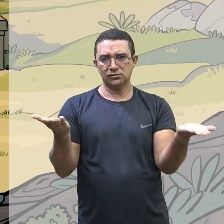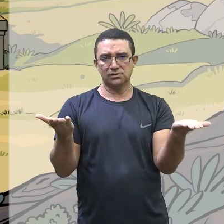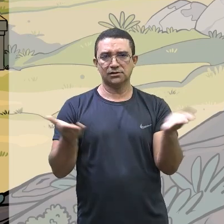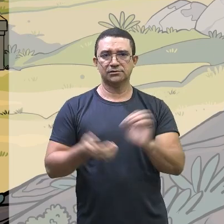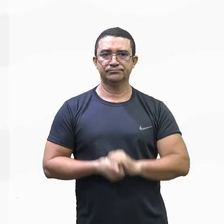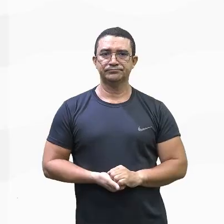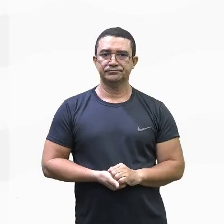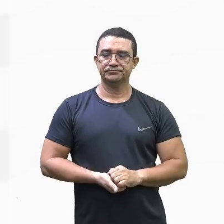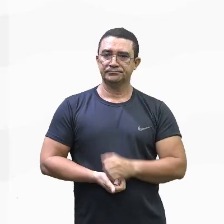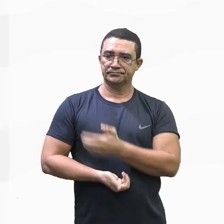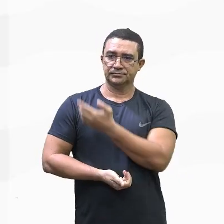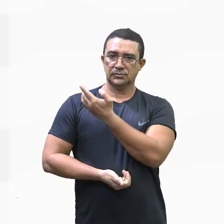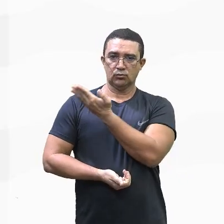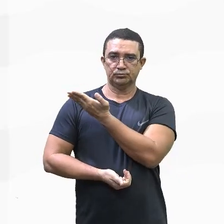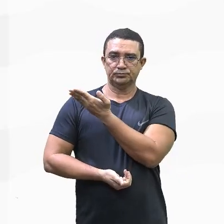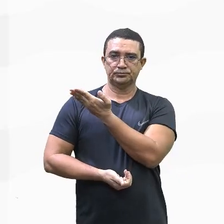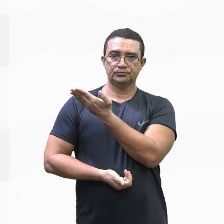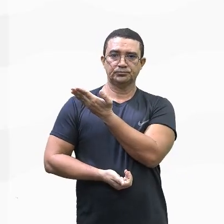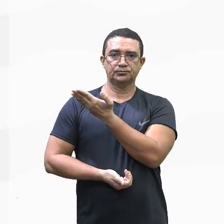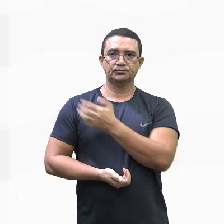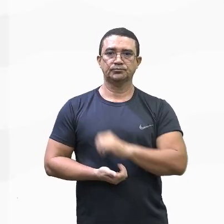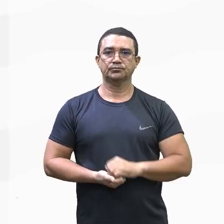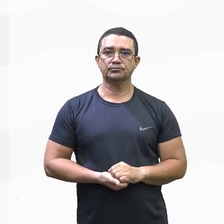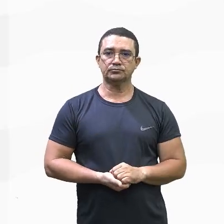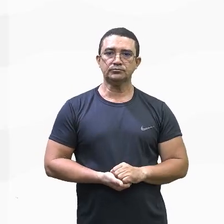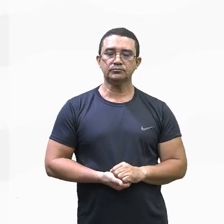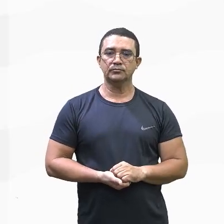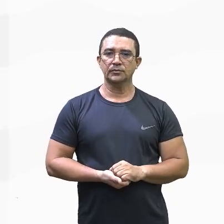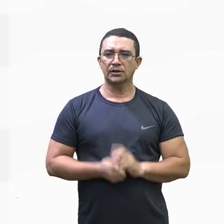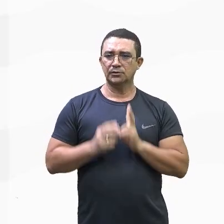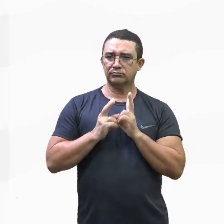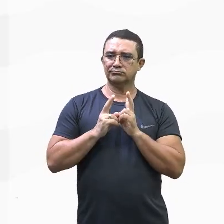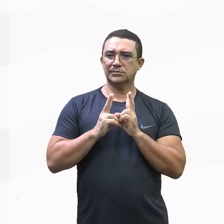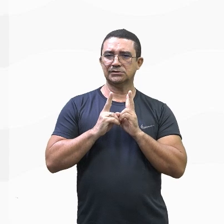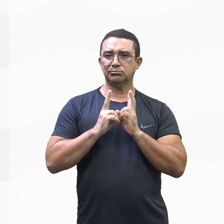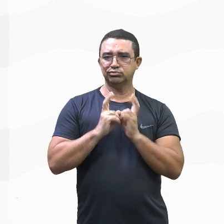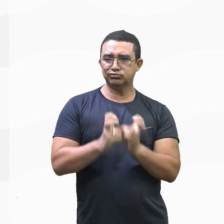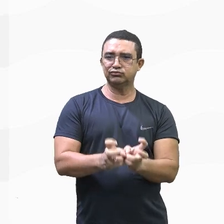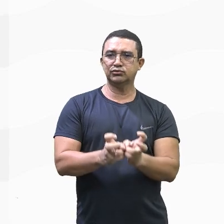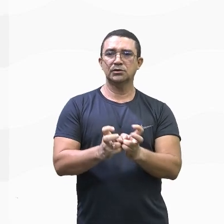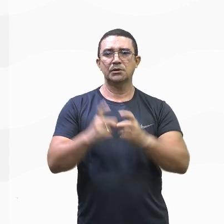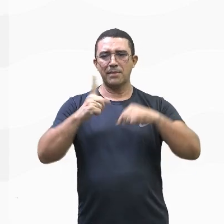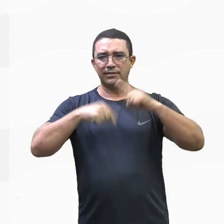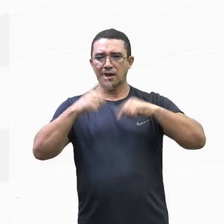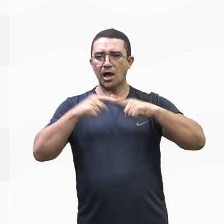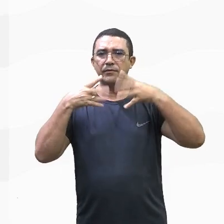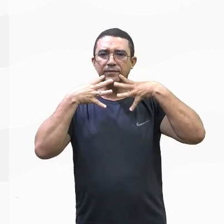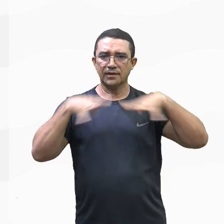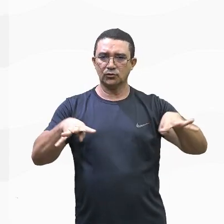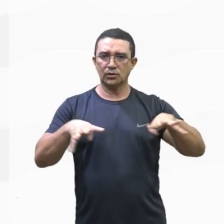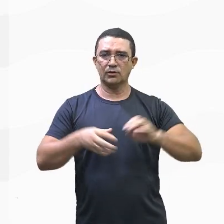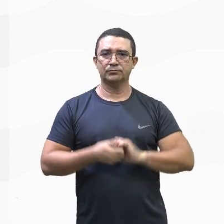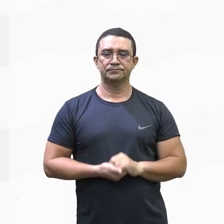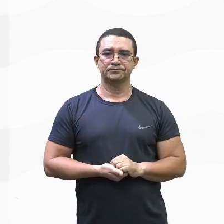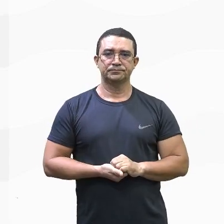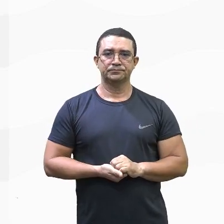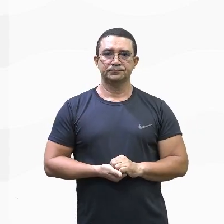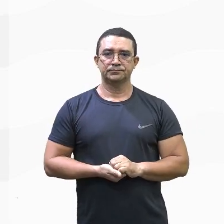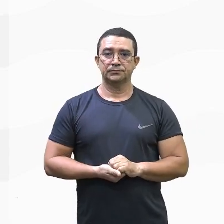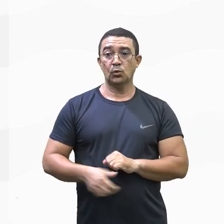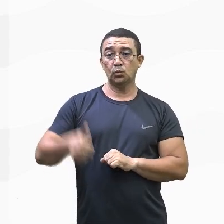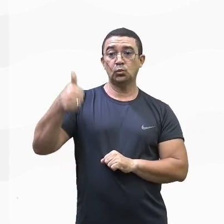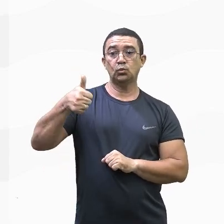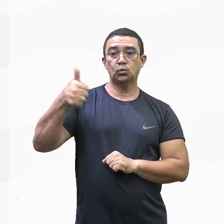com a exploração de recursos naturais, conforme você acompanha a leitura aí na sua tela. E dentro de exploração de